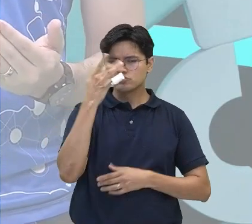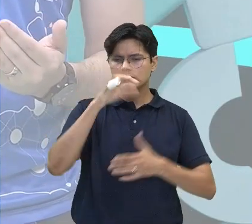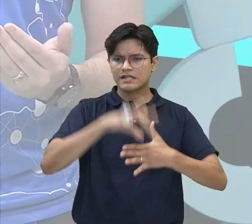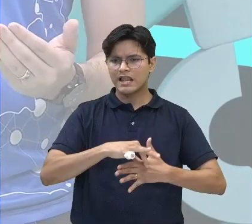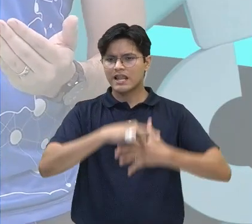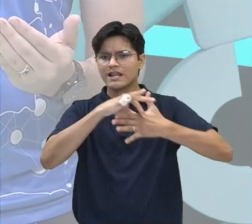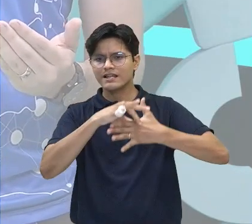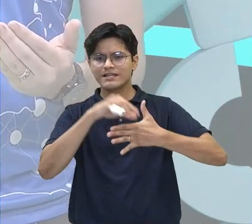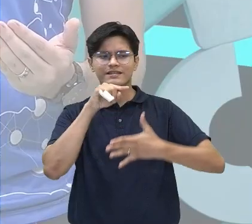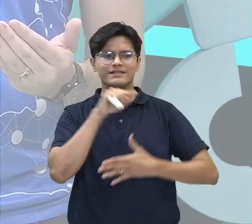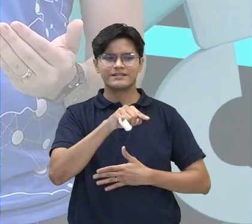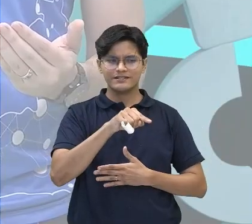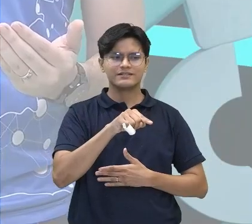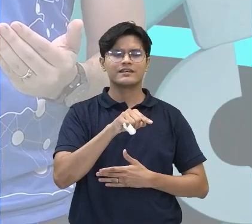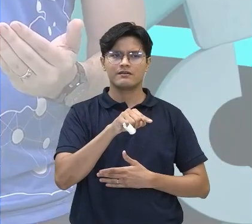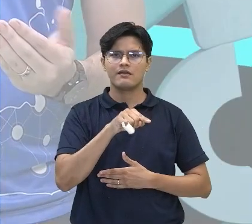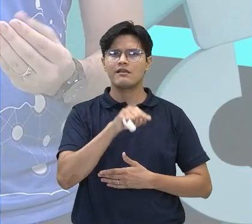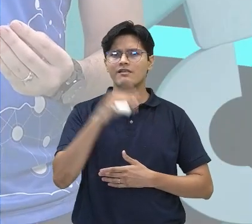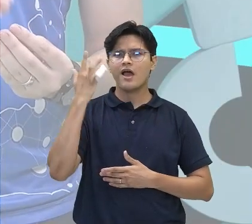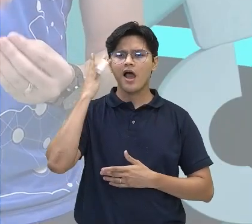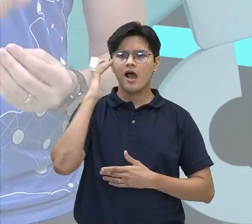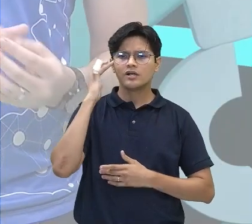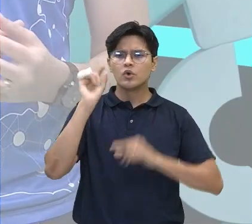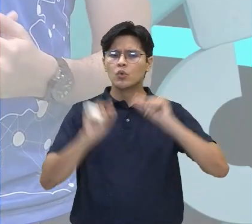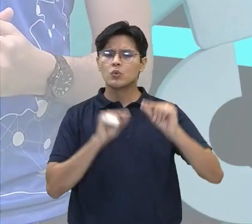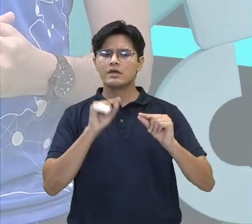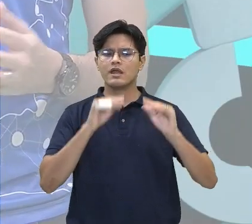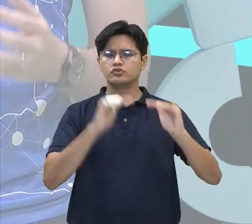eles agem como se fossem superior o tempo todo e